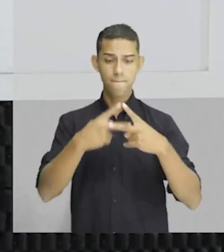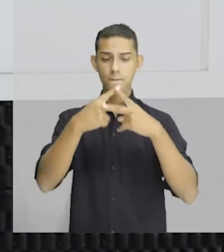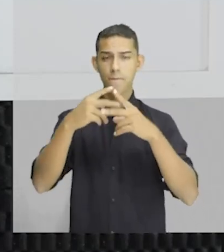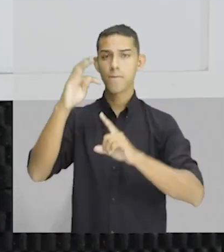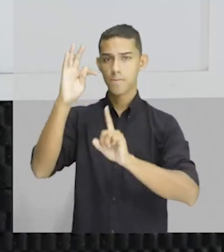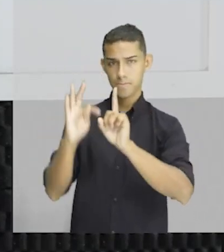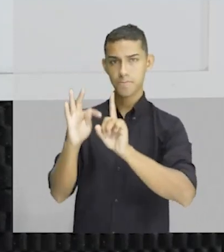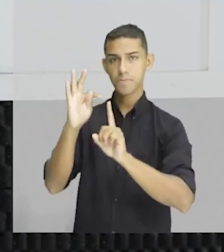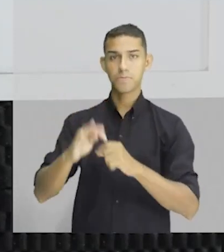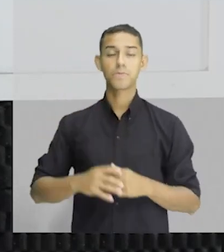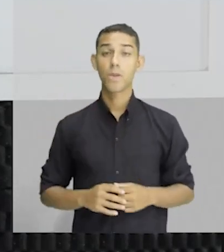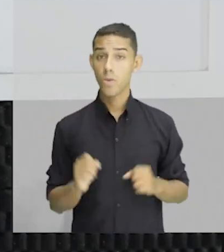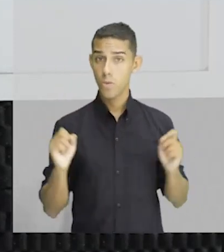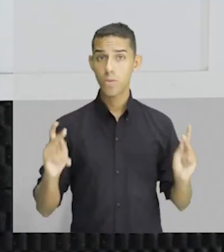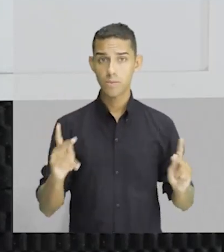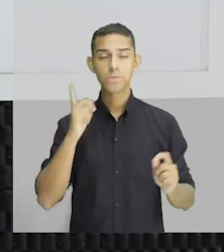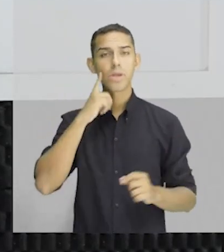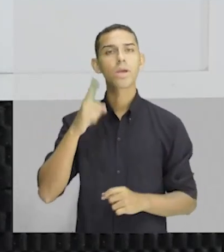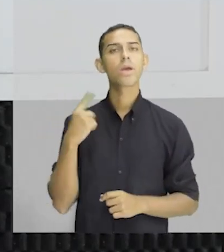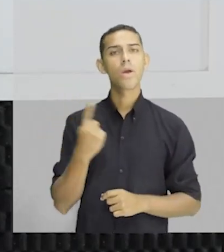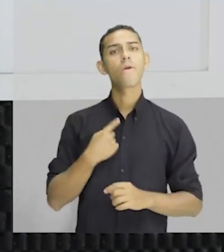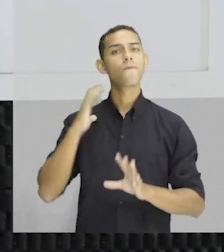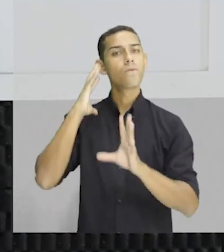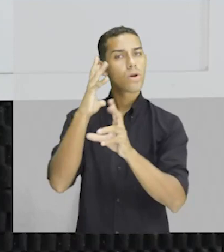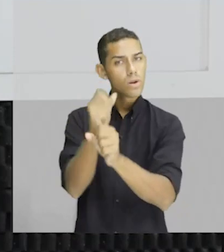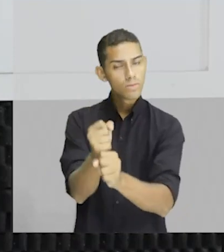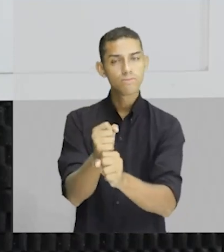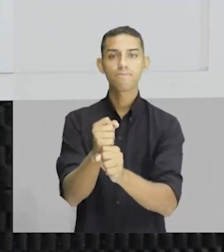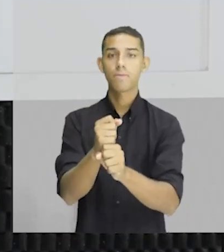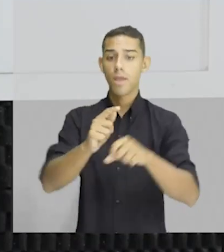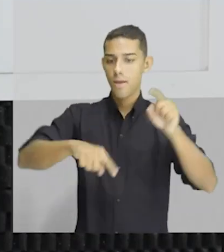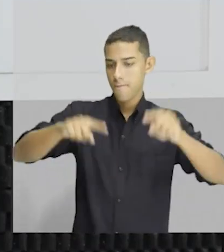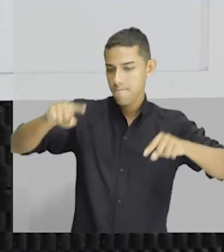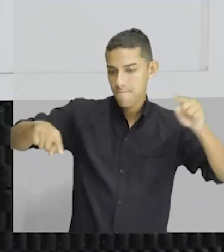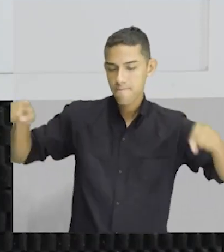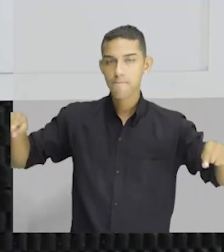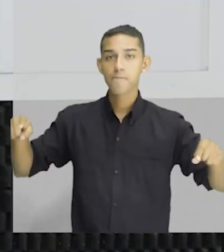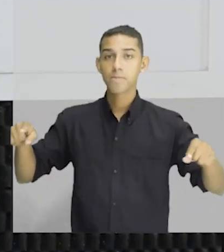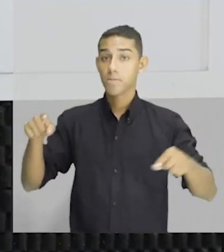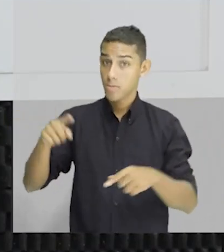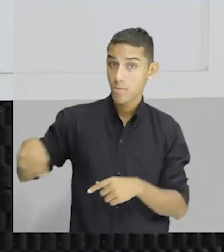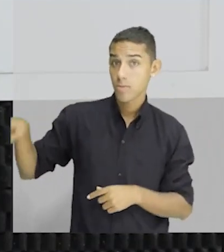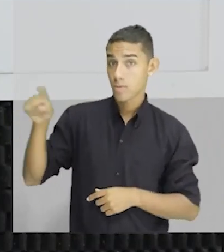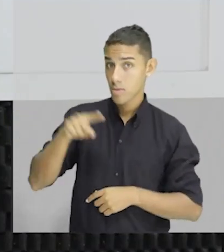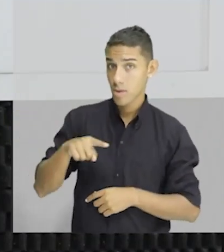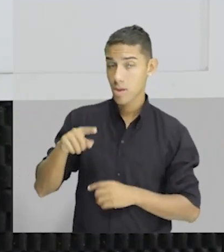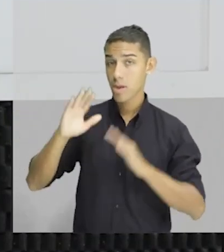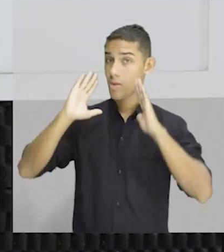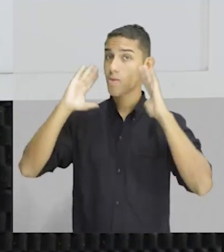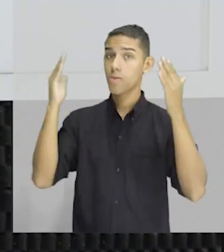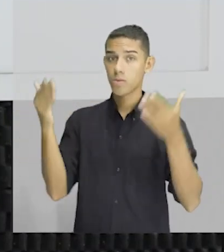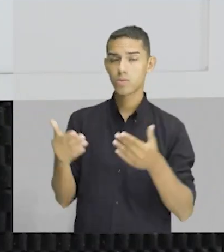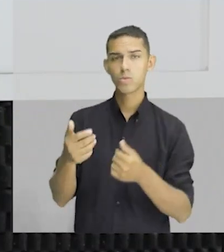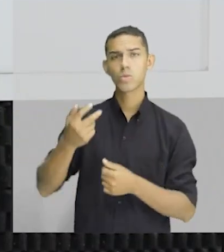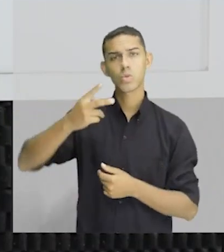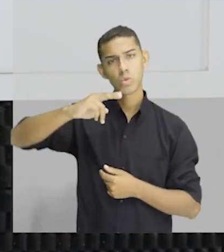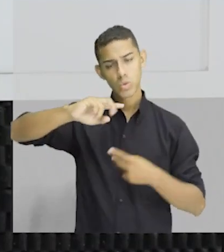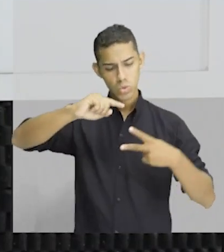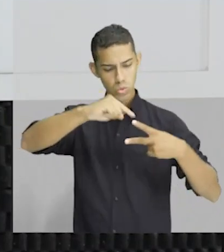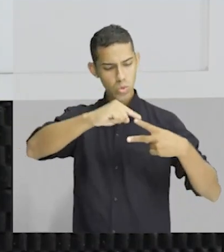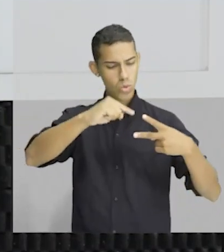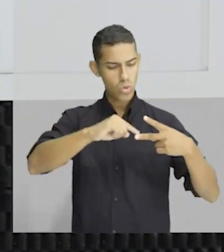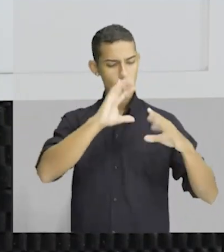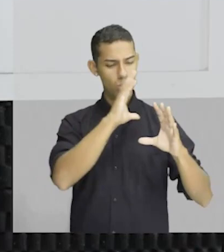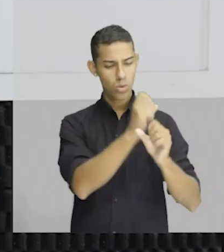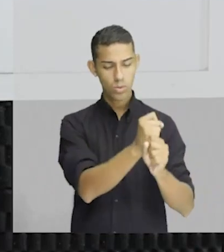temperatura, ok? Aí eu vou calcular a variação para esses dois objetos,